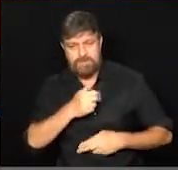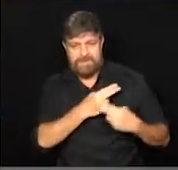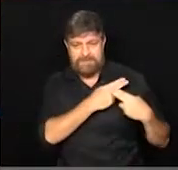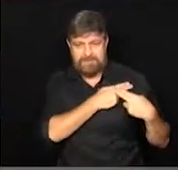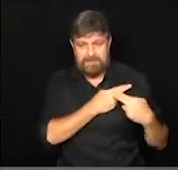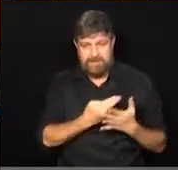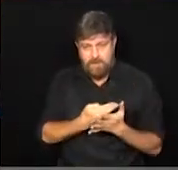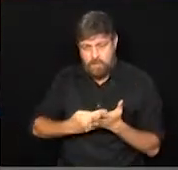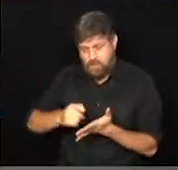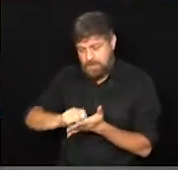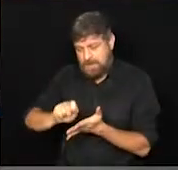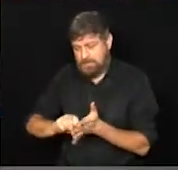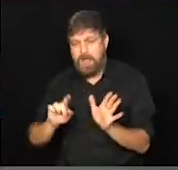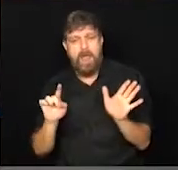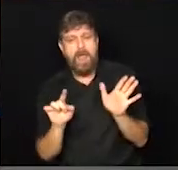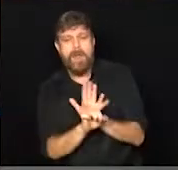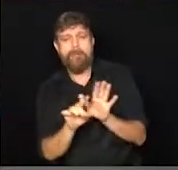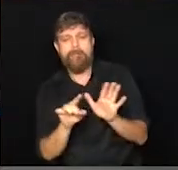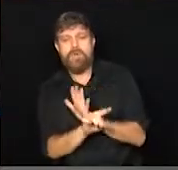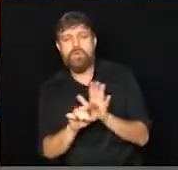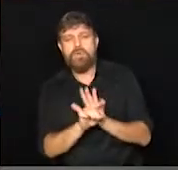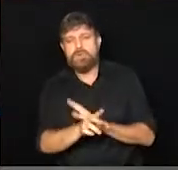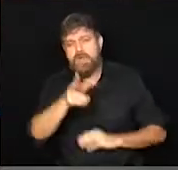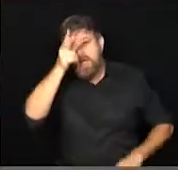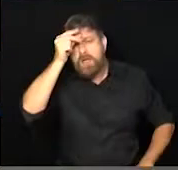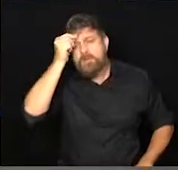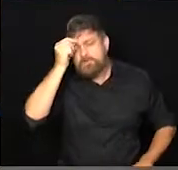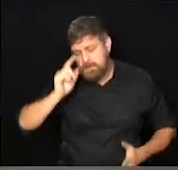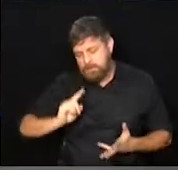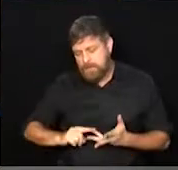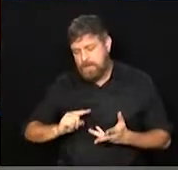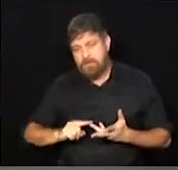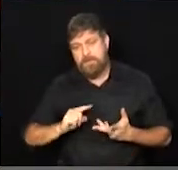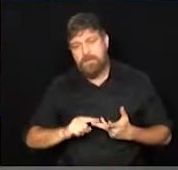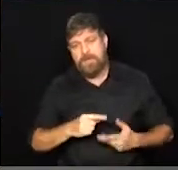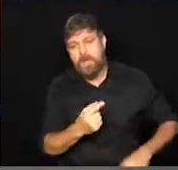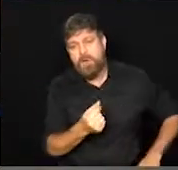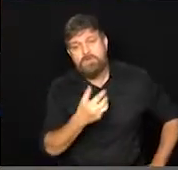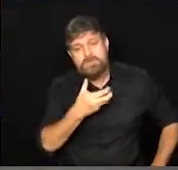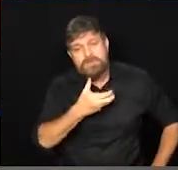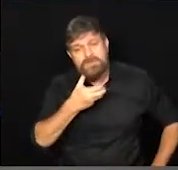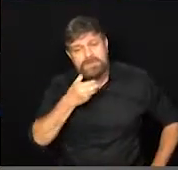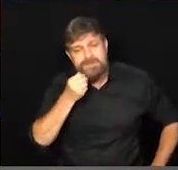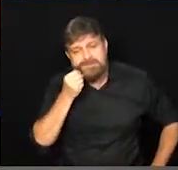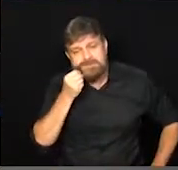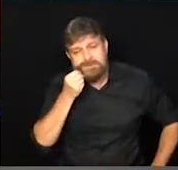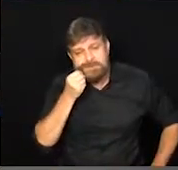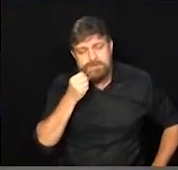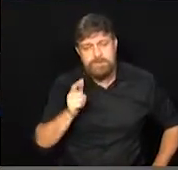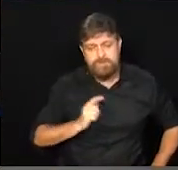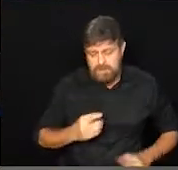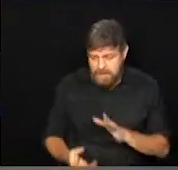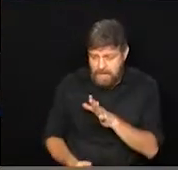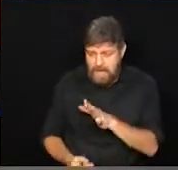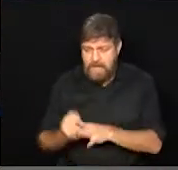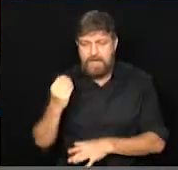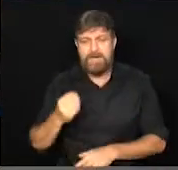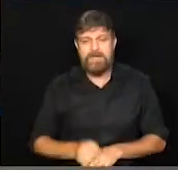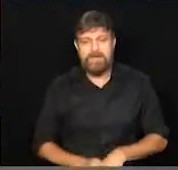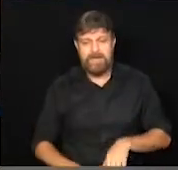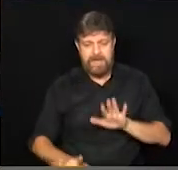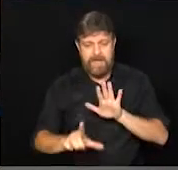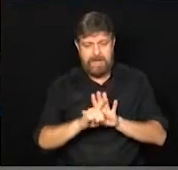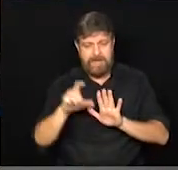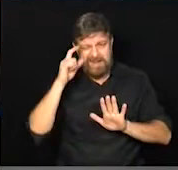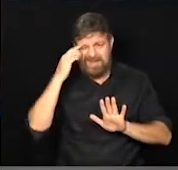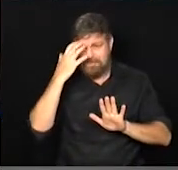requerimento de informação questionando sobre quais são os recursos orçamentários dotados para a implementação do combate à